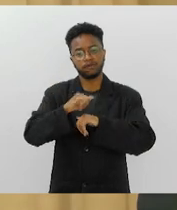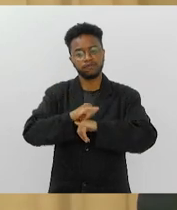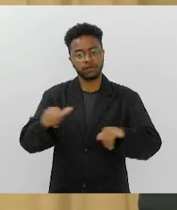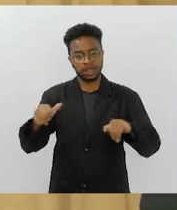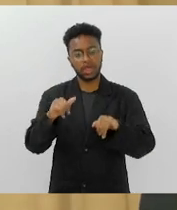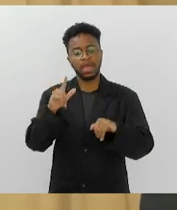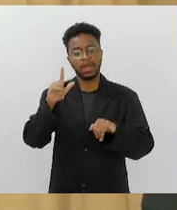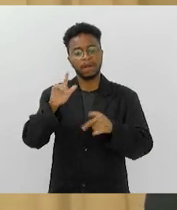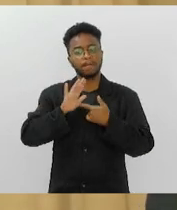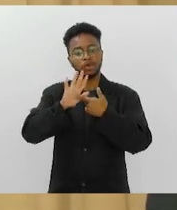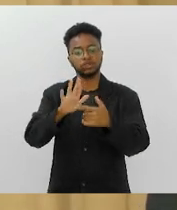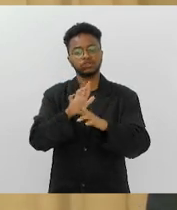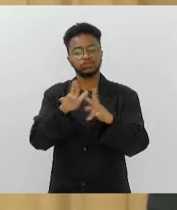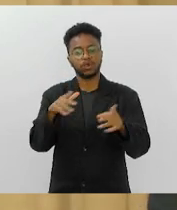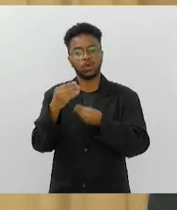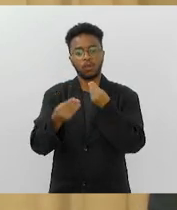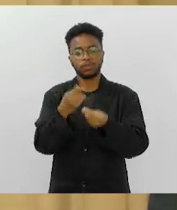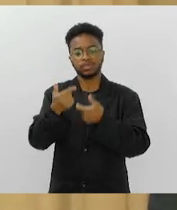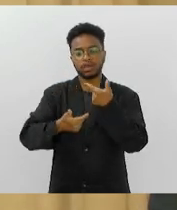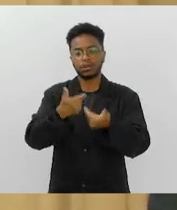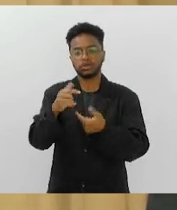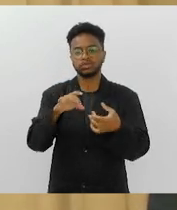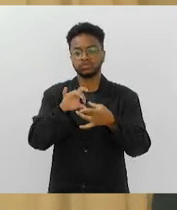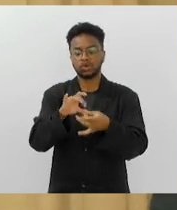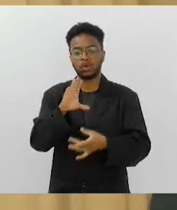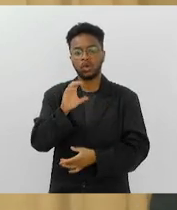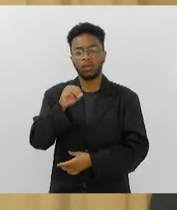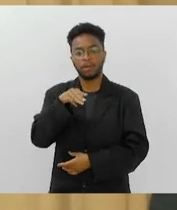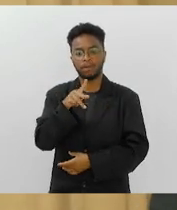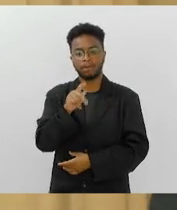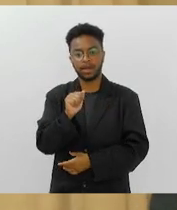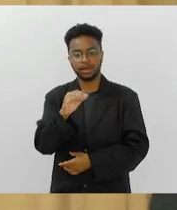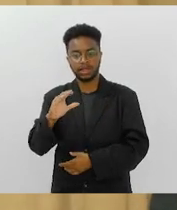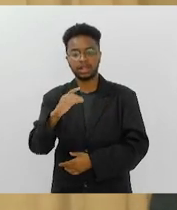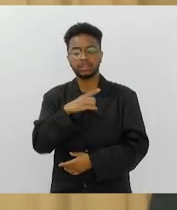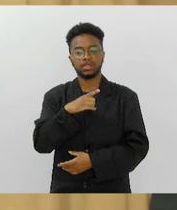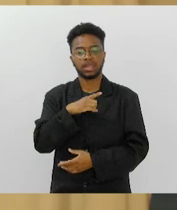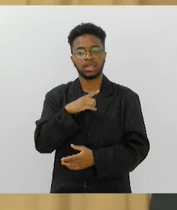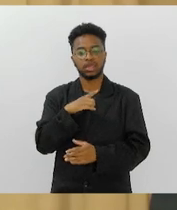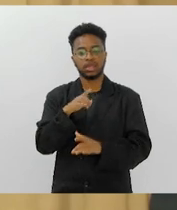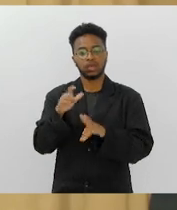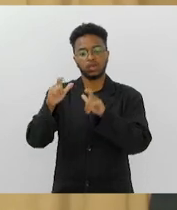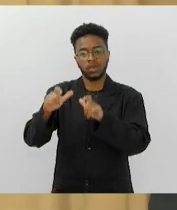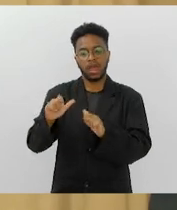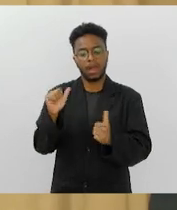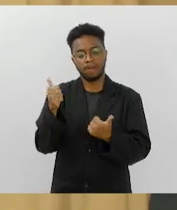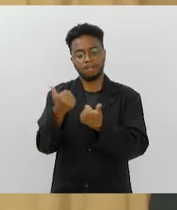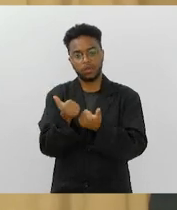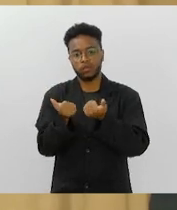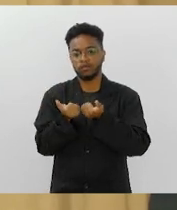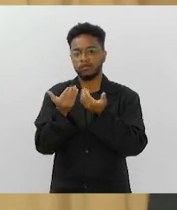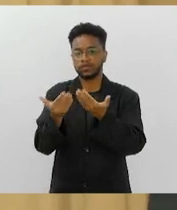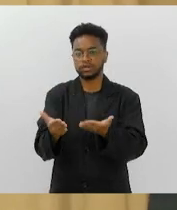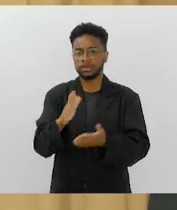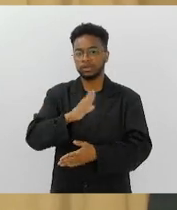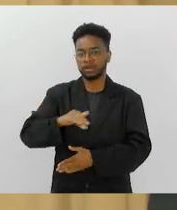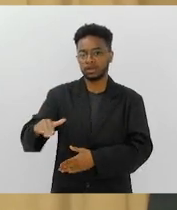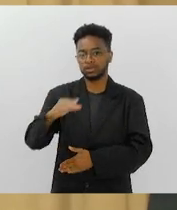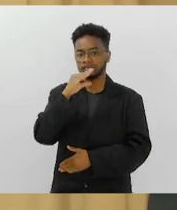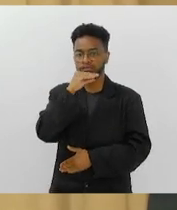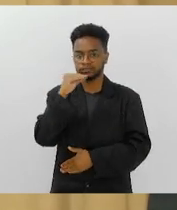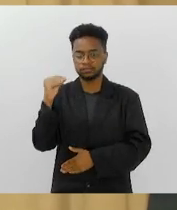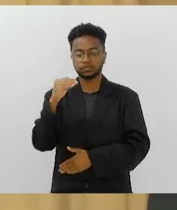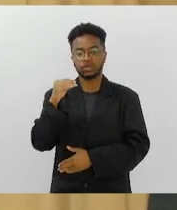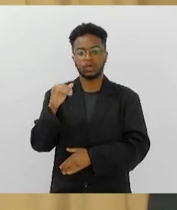trabalhar no COPAC, ter essa rede de apoio para poder oferecer a essas crianças, a esses adolescentes, uma